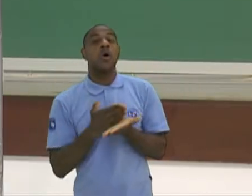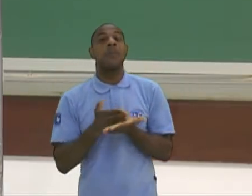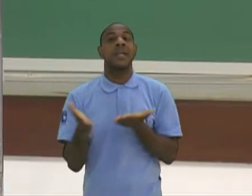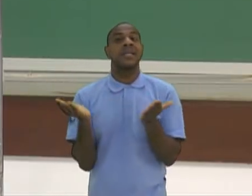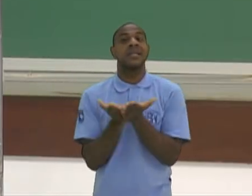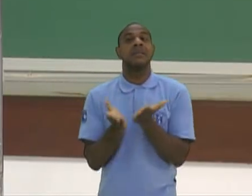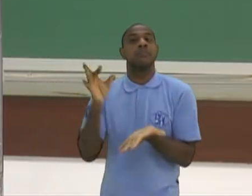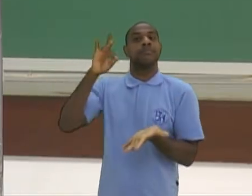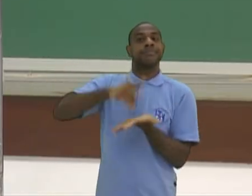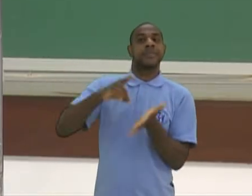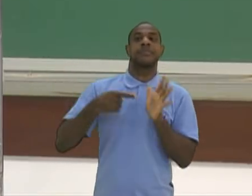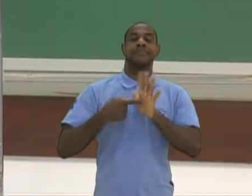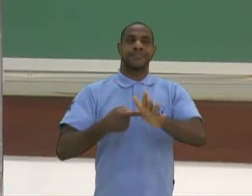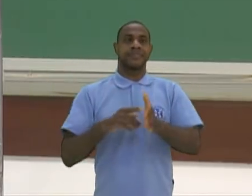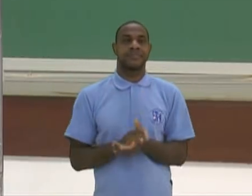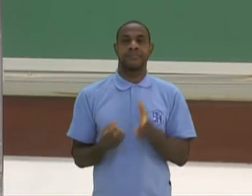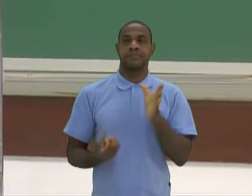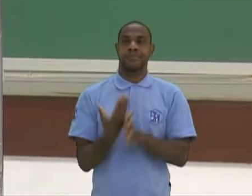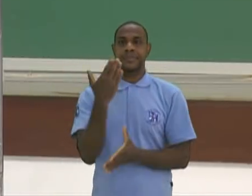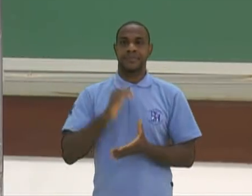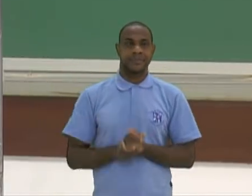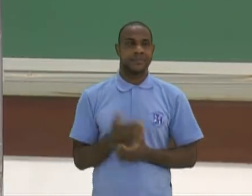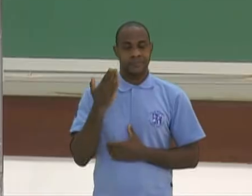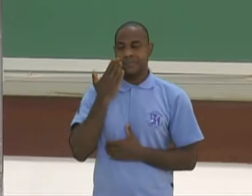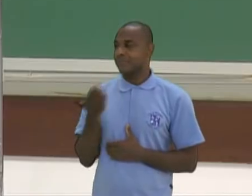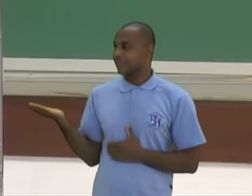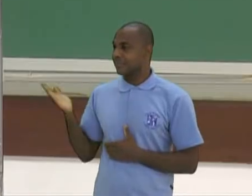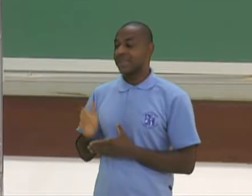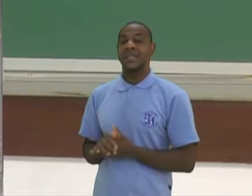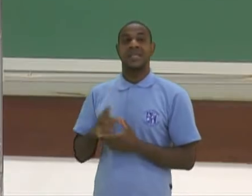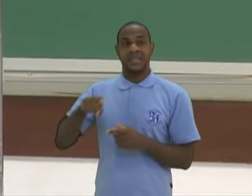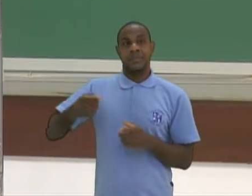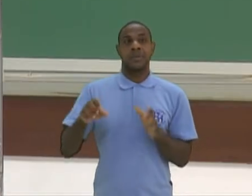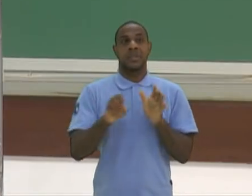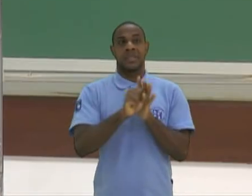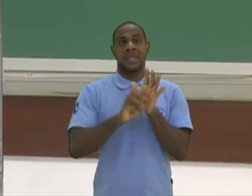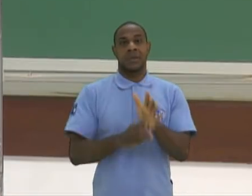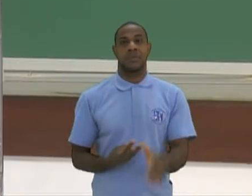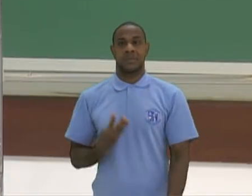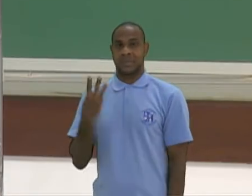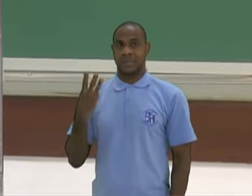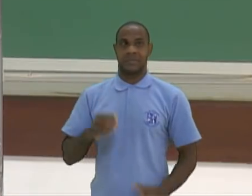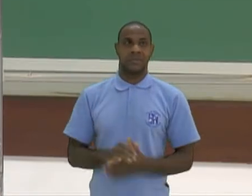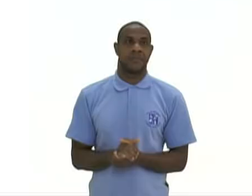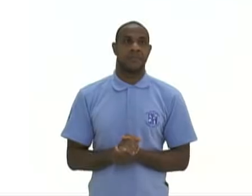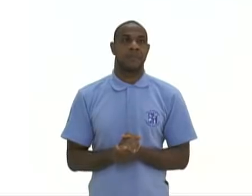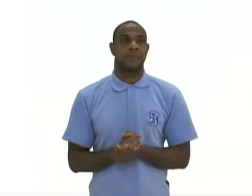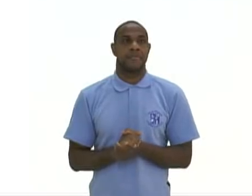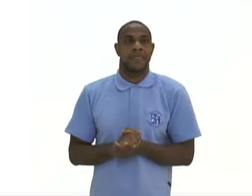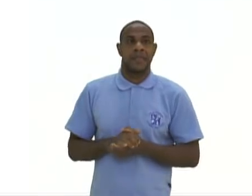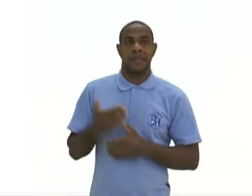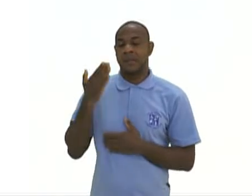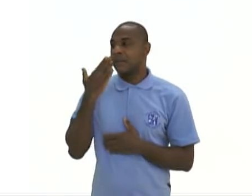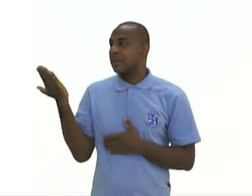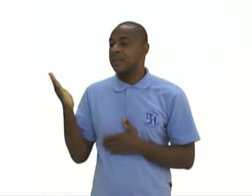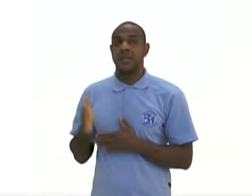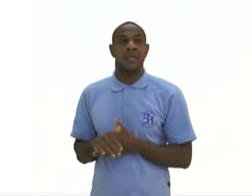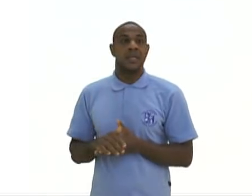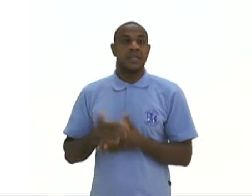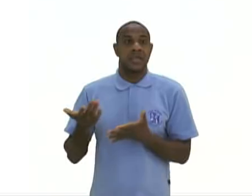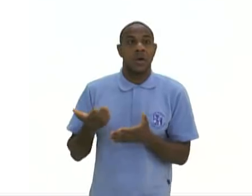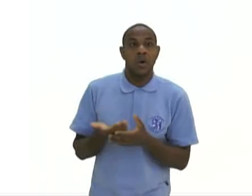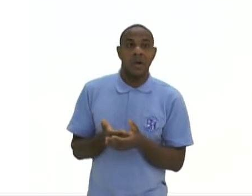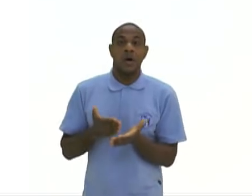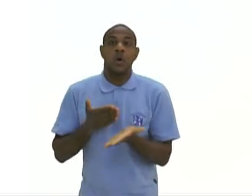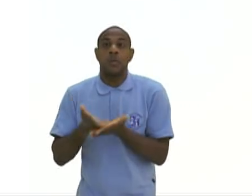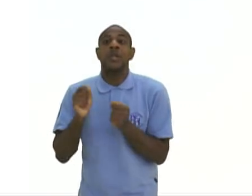maneira impressionante dentro do Império Romano, principalmente após o século III. Conforme o cristianismo se expandia, as autoridades romanas passam a perseguir, então começa um